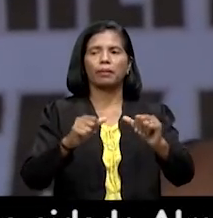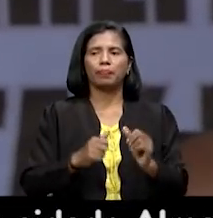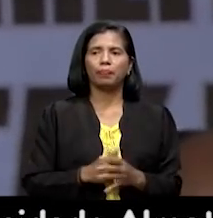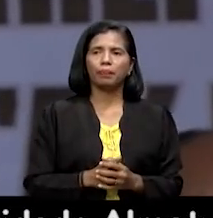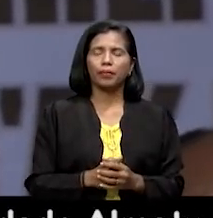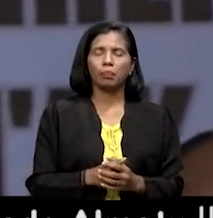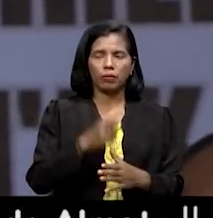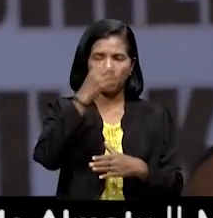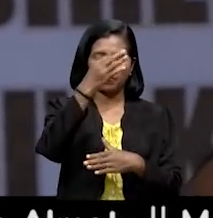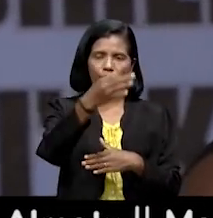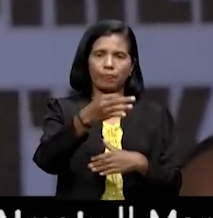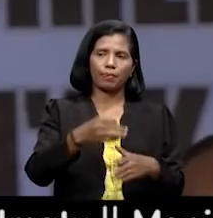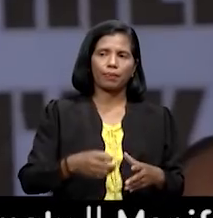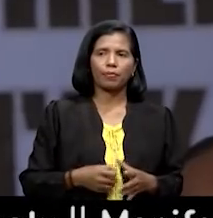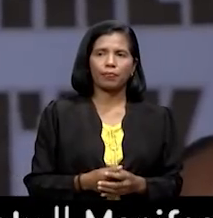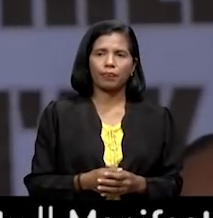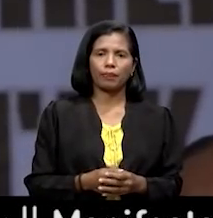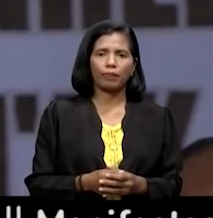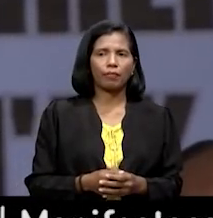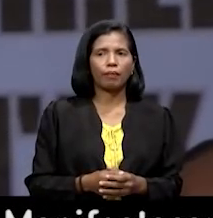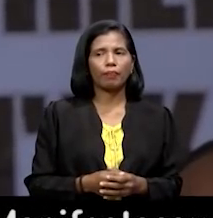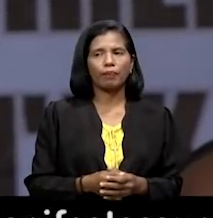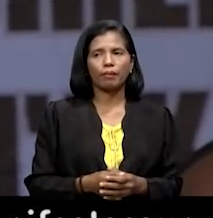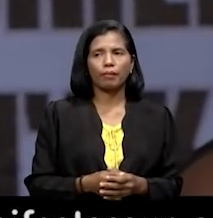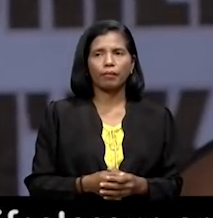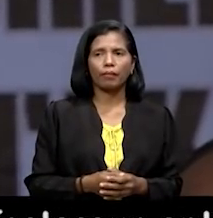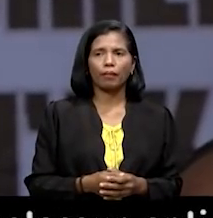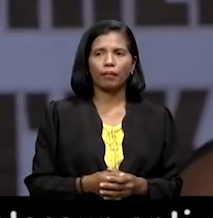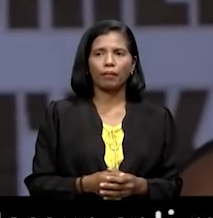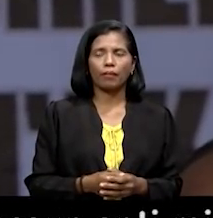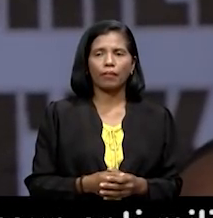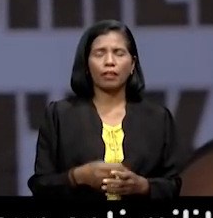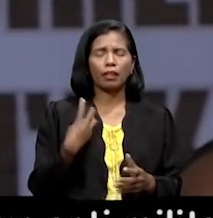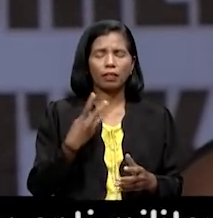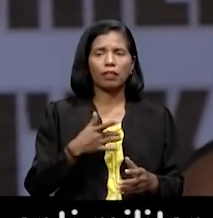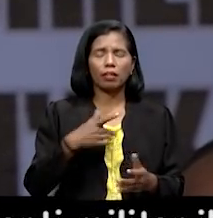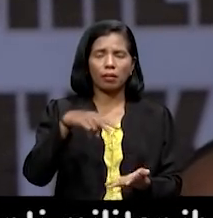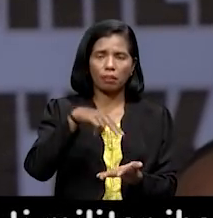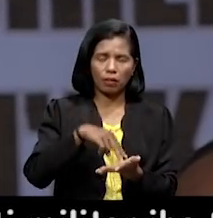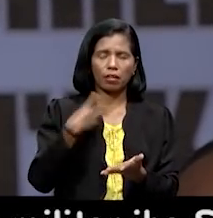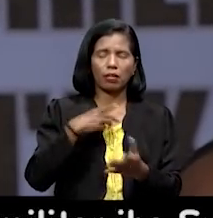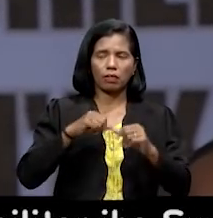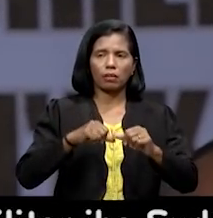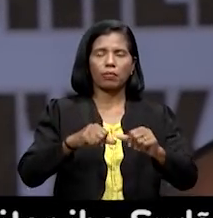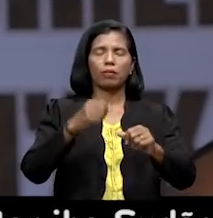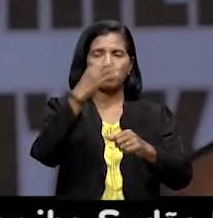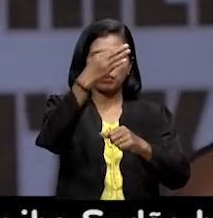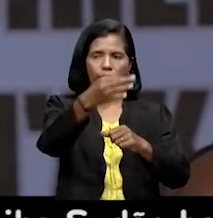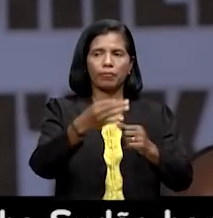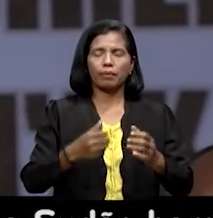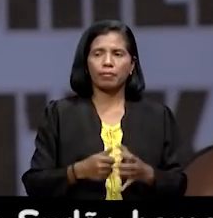Baoi. Ita siri, ita mona, ita te camri. Ita te kela baoi. Nema